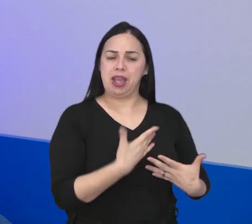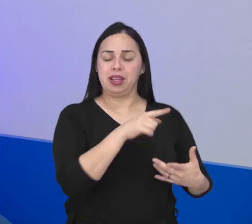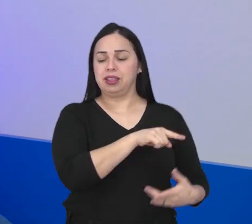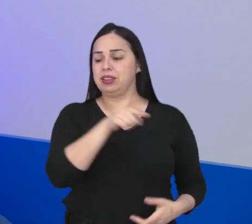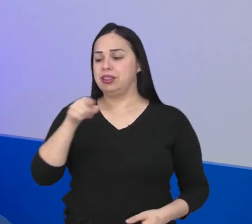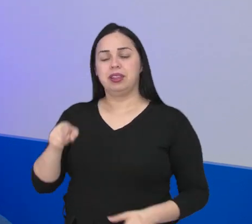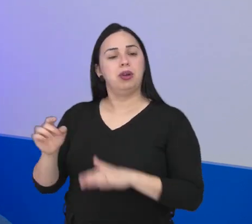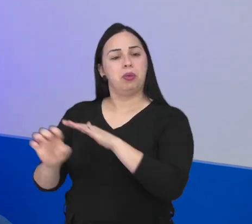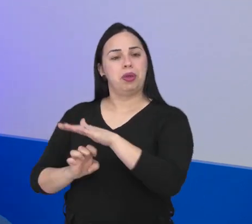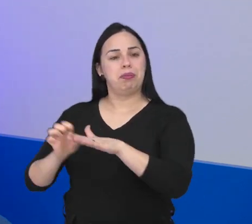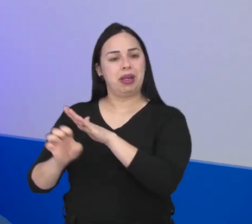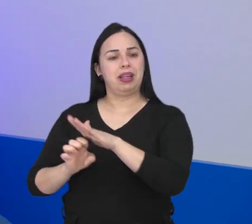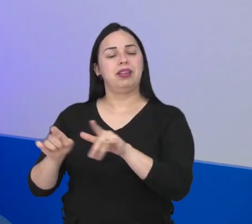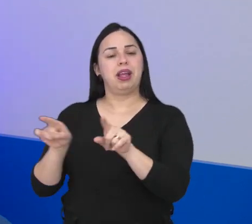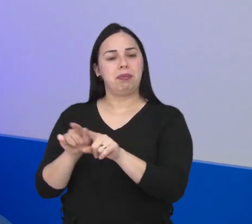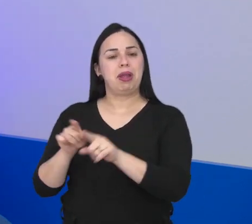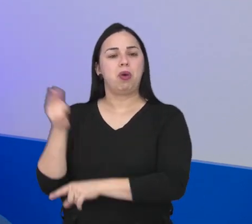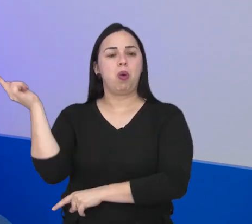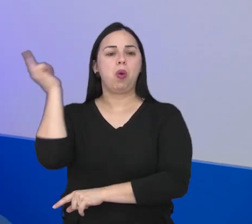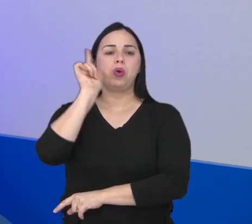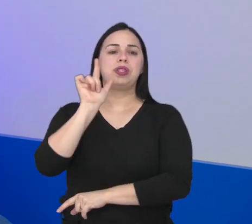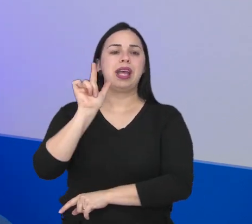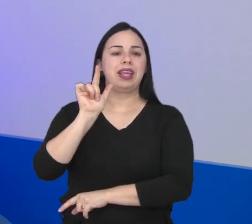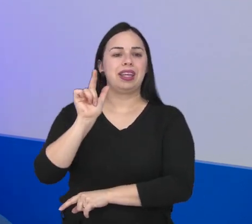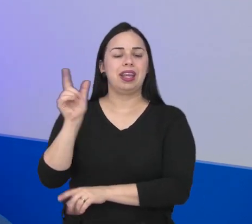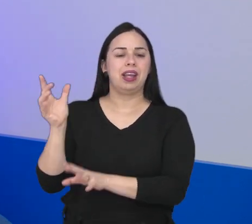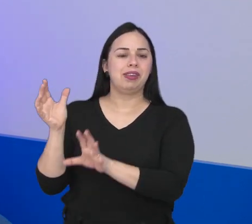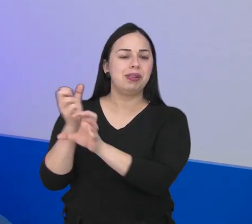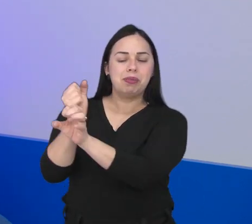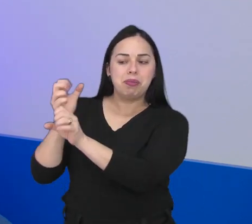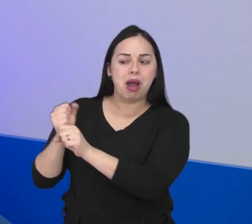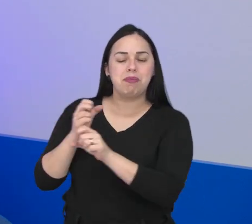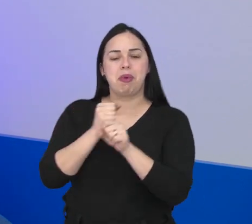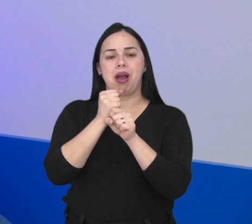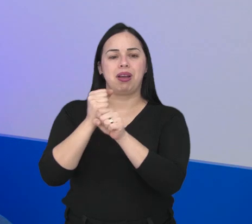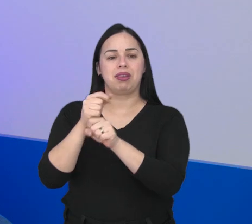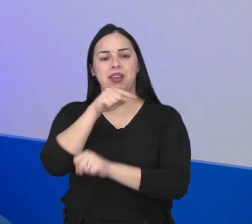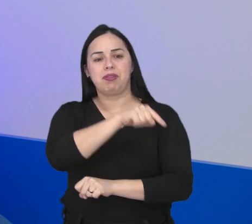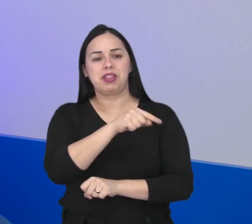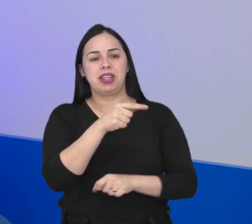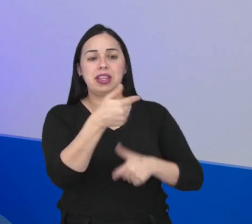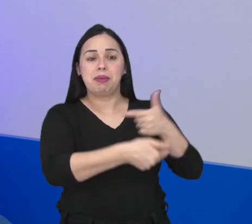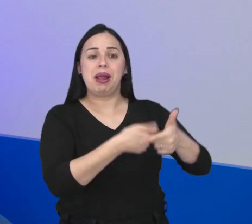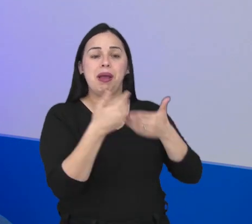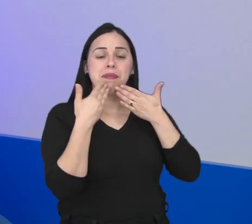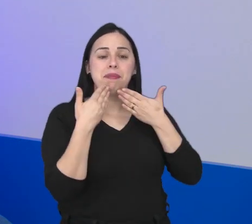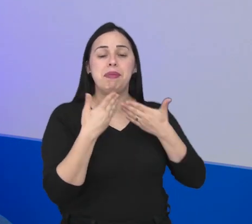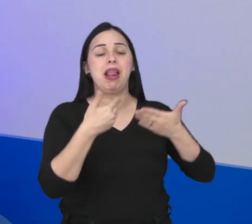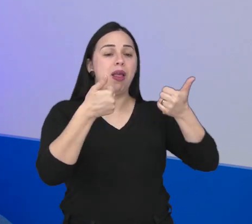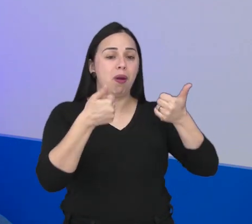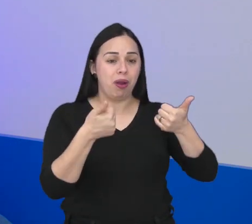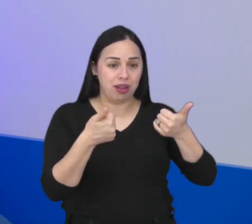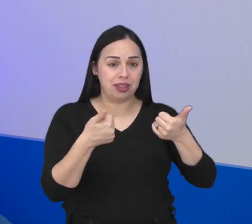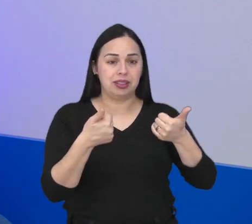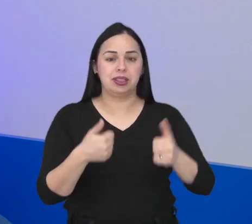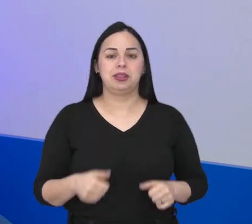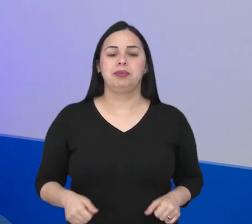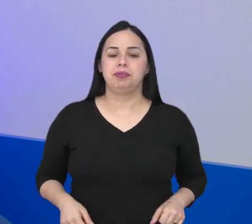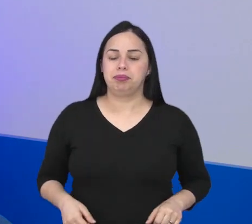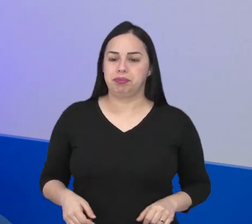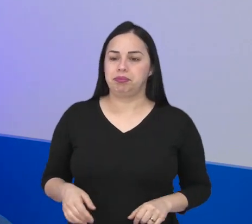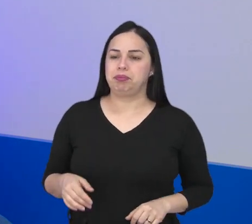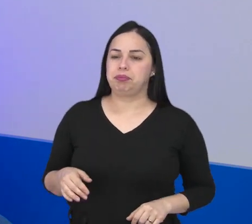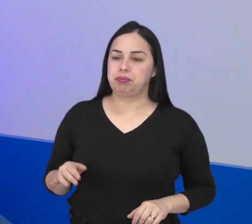seu labor, quanto ao lucro para o empregador, né? Que vai estar oferindo esse lucro que vem da produtividade aumentada